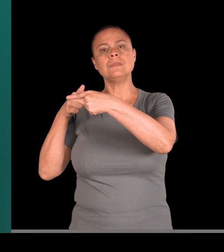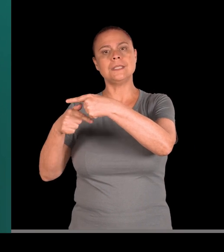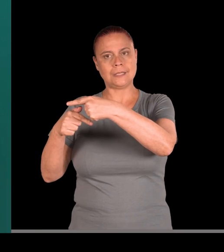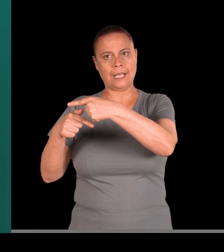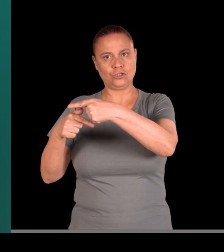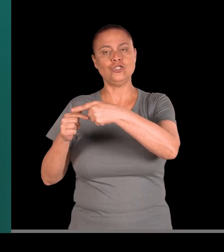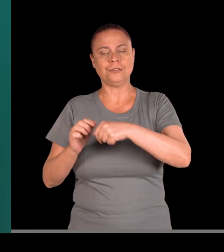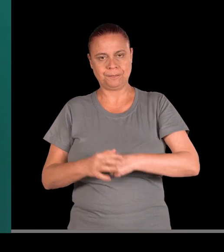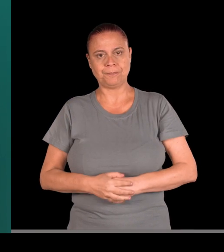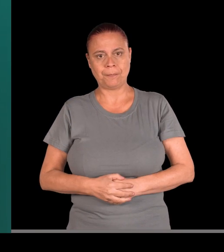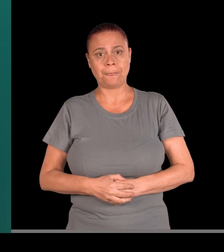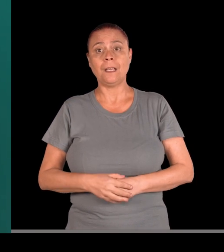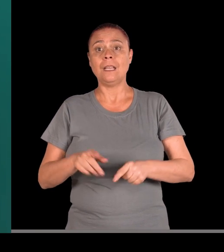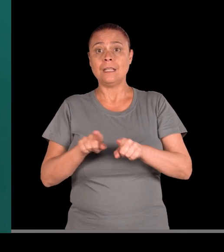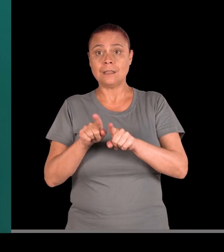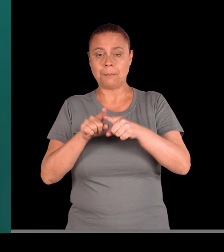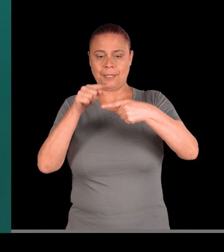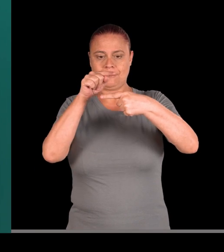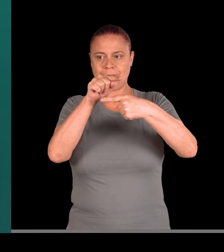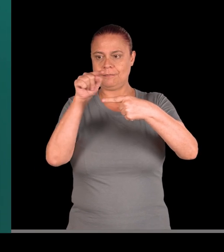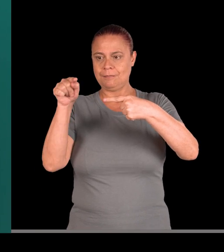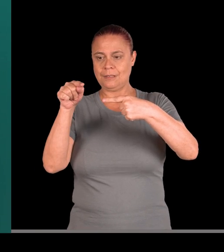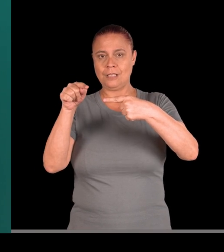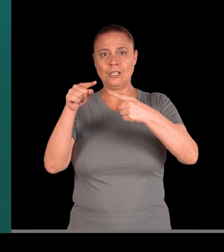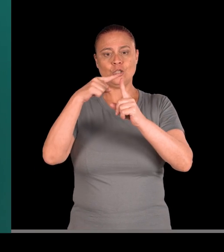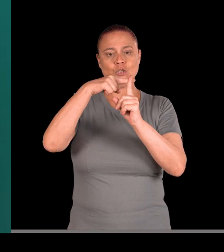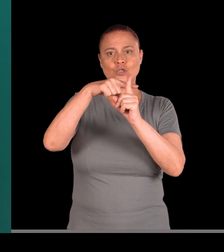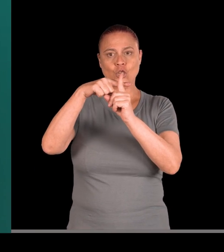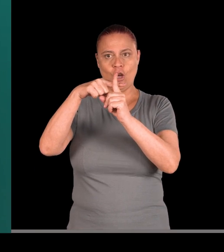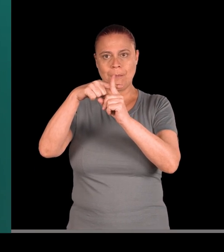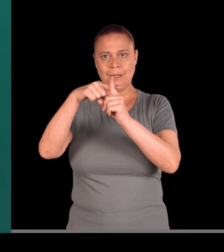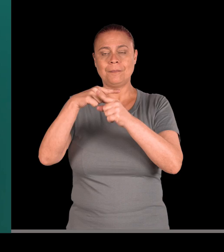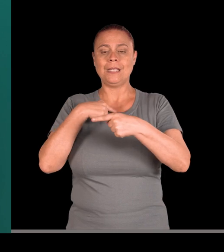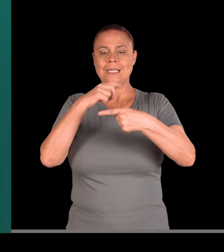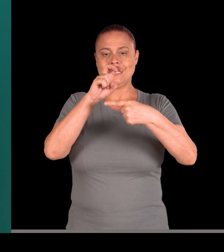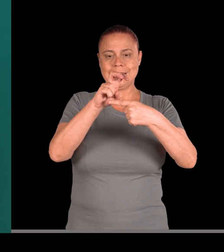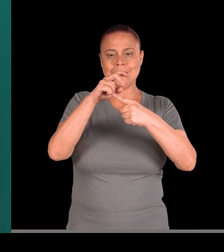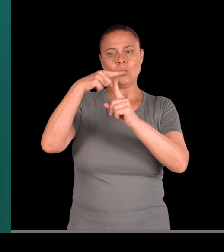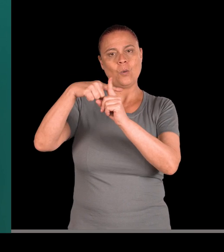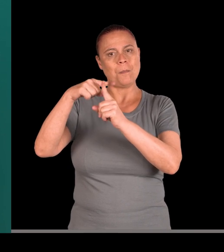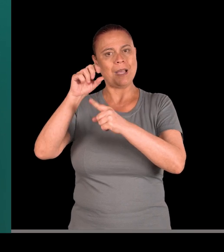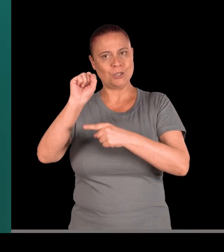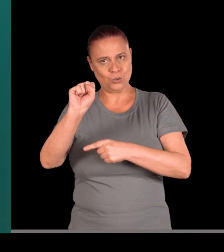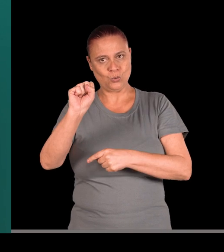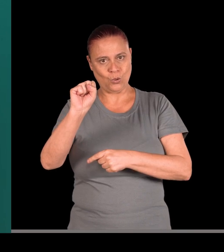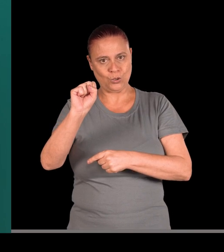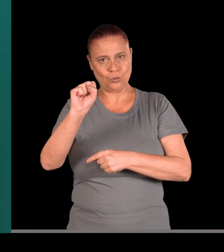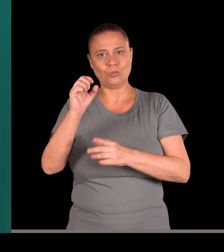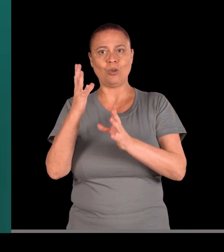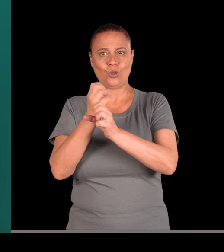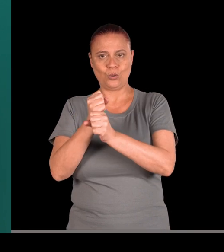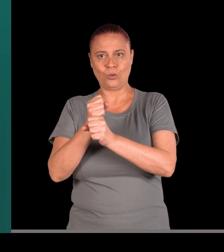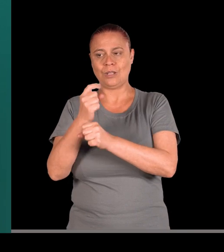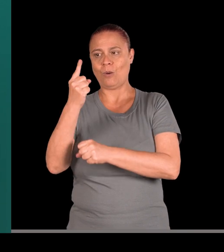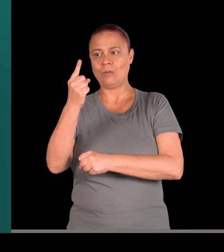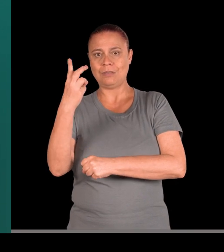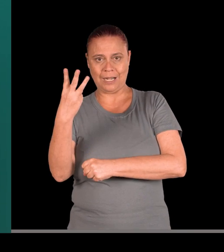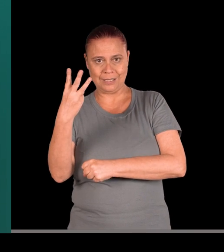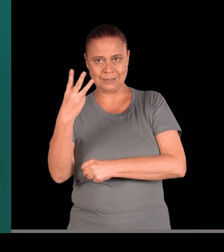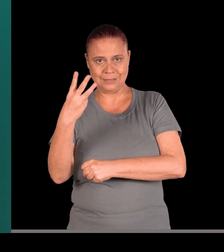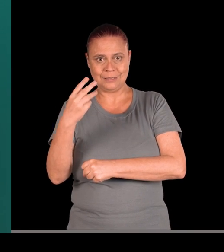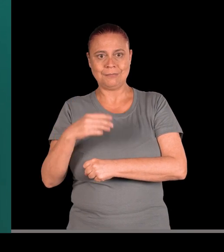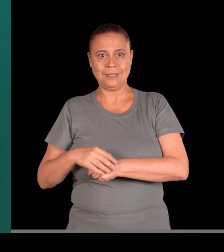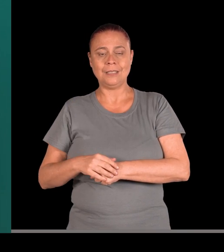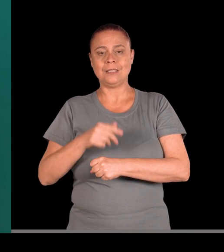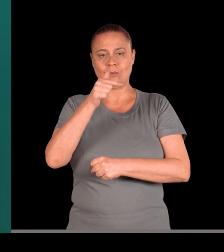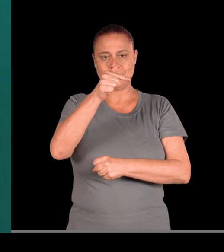permanecer o 7. E nós vamos somar os numeradores. 5 mais 8, 13.